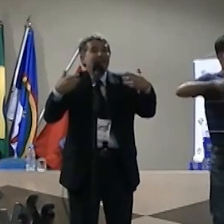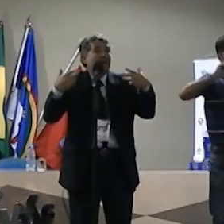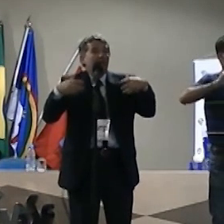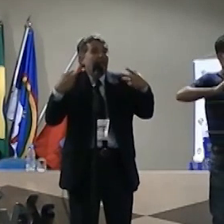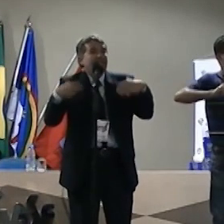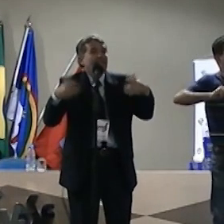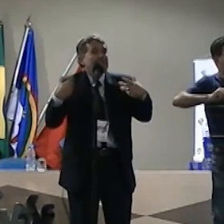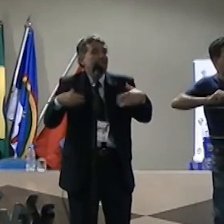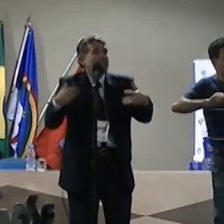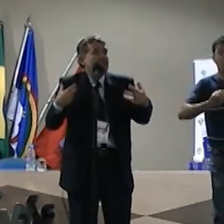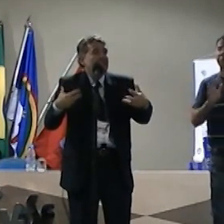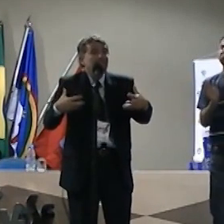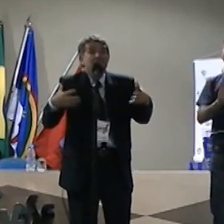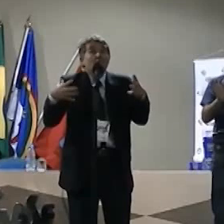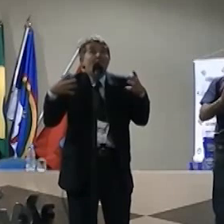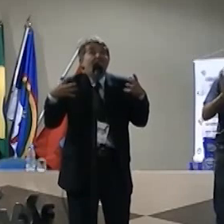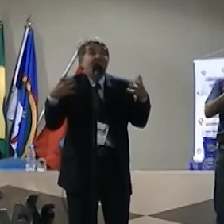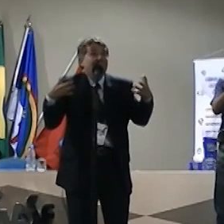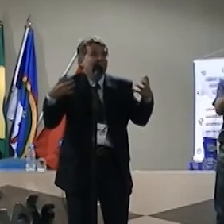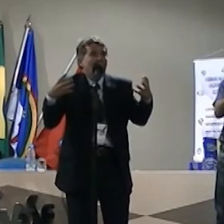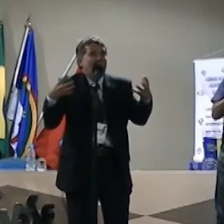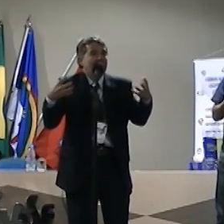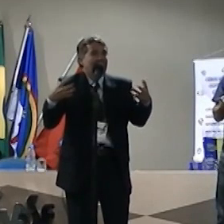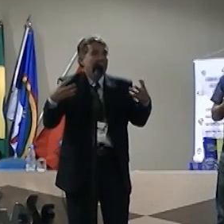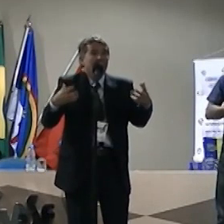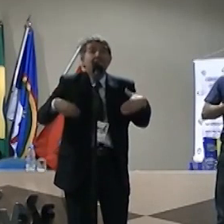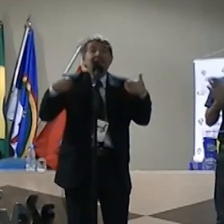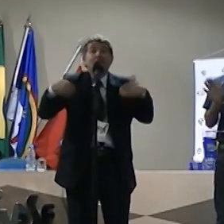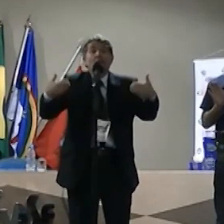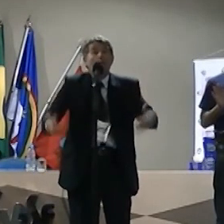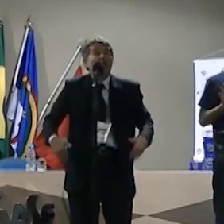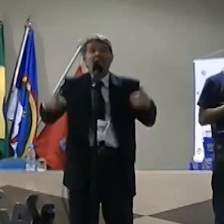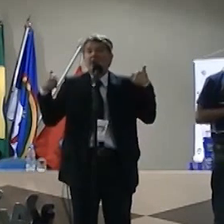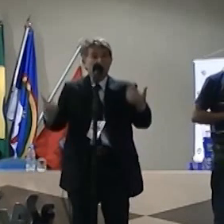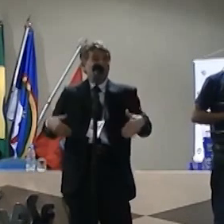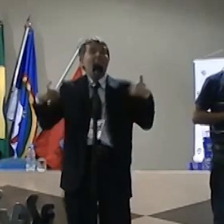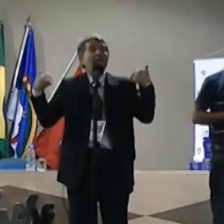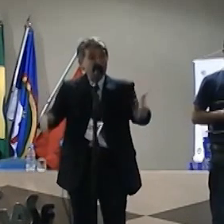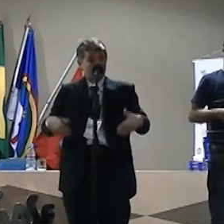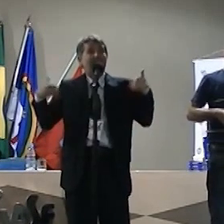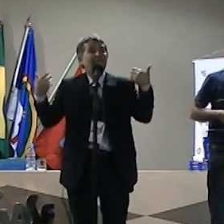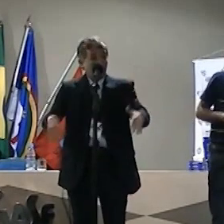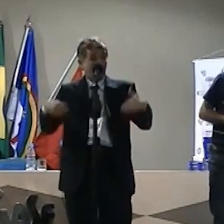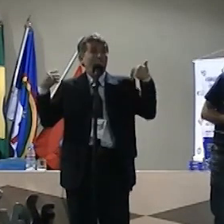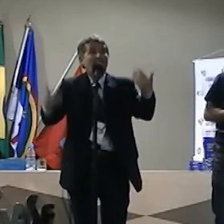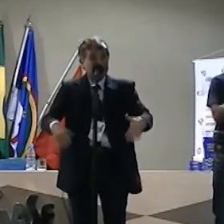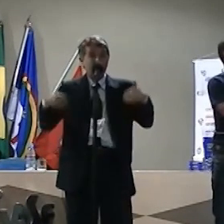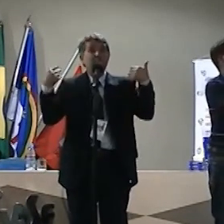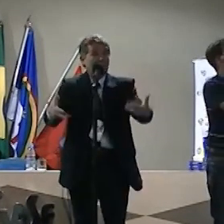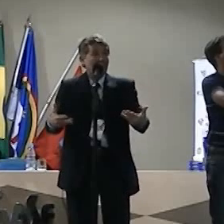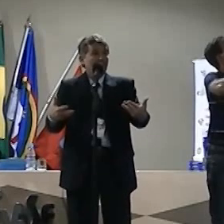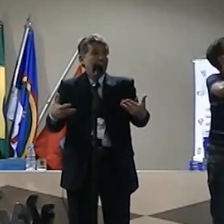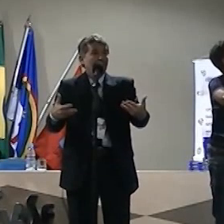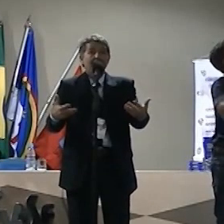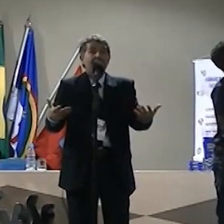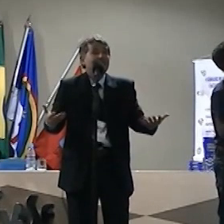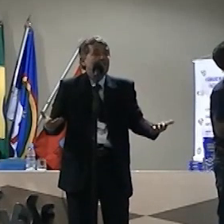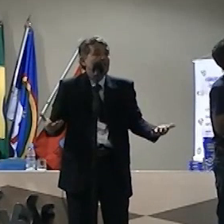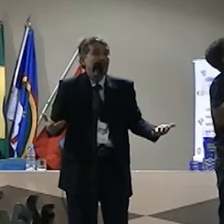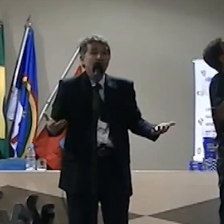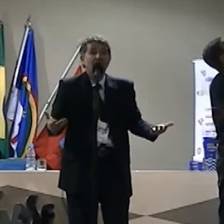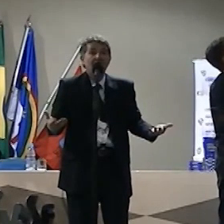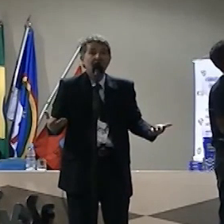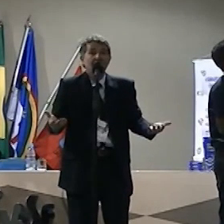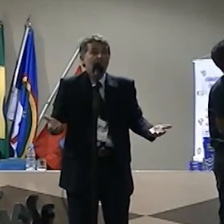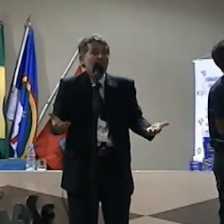de aprender até os 5, 6 anos, o afã do aprender, da idade do porquê, questionar, buscar, procurar saber. A criança